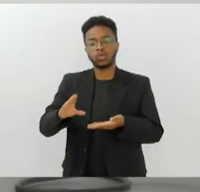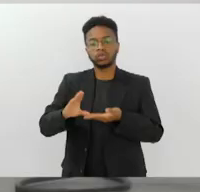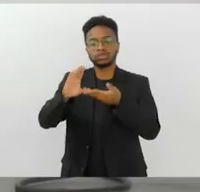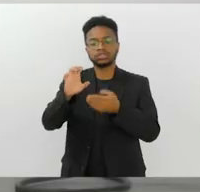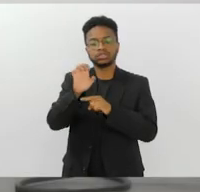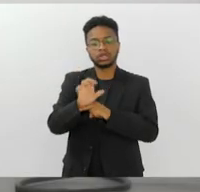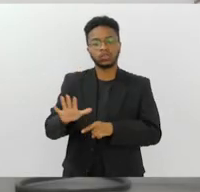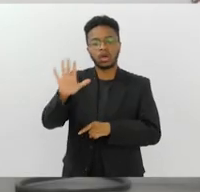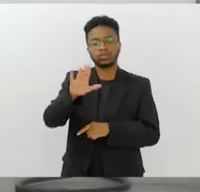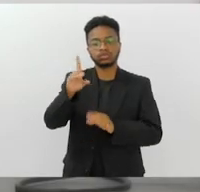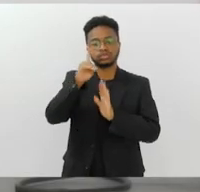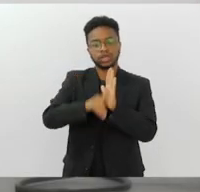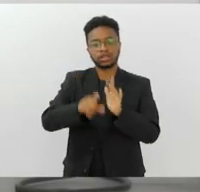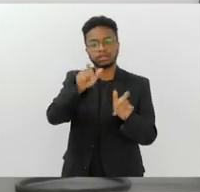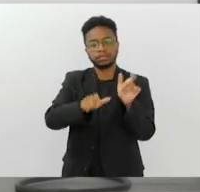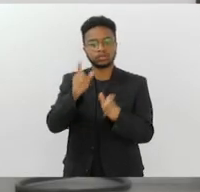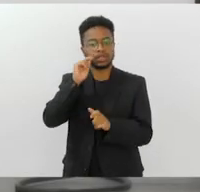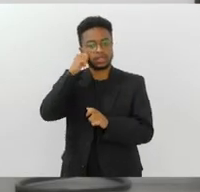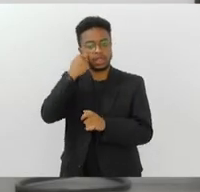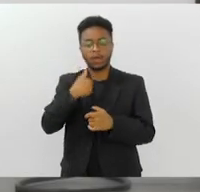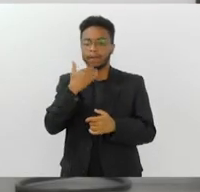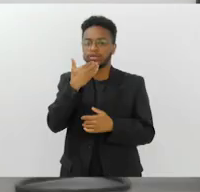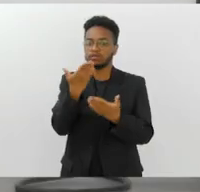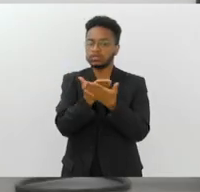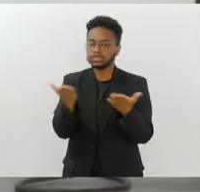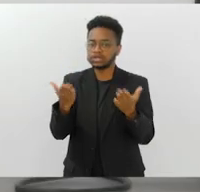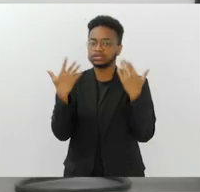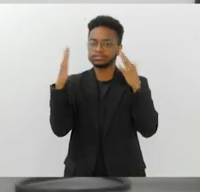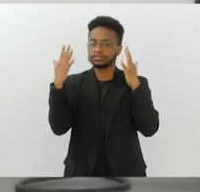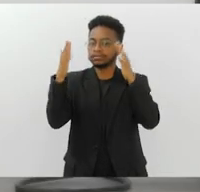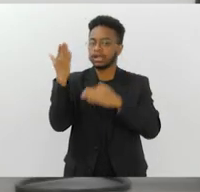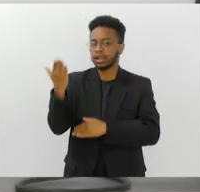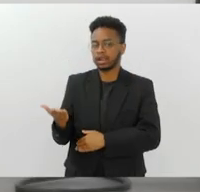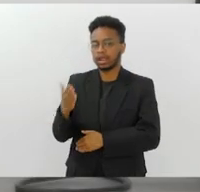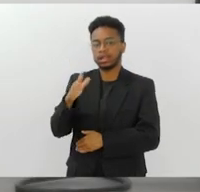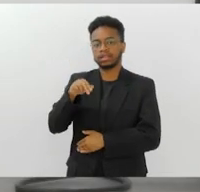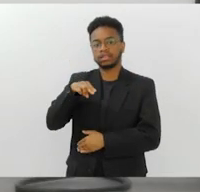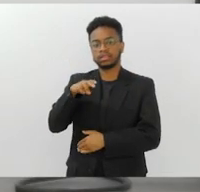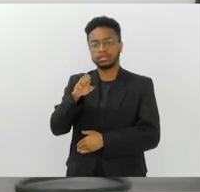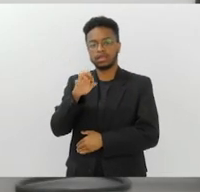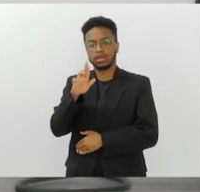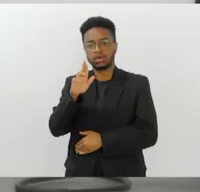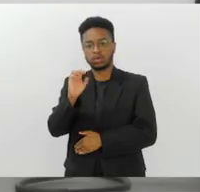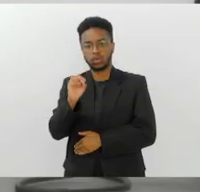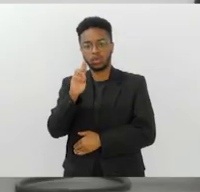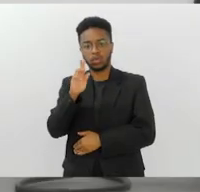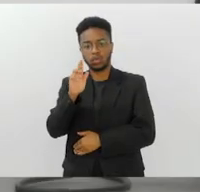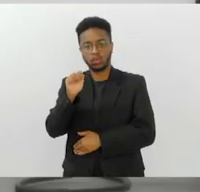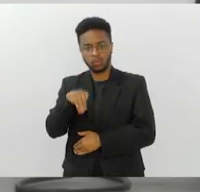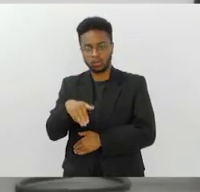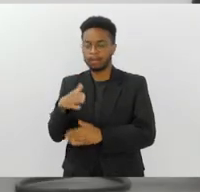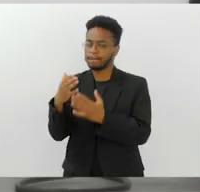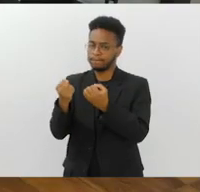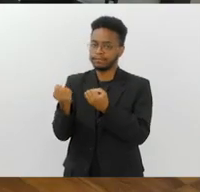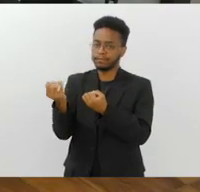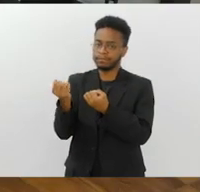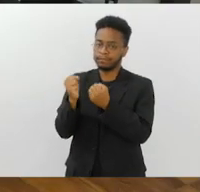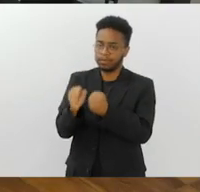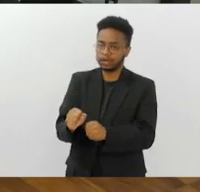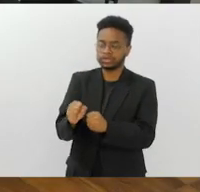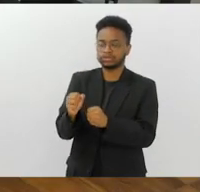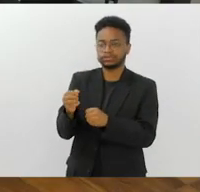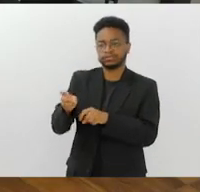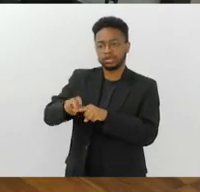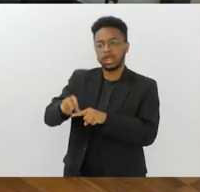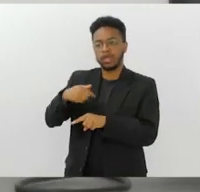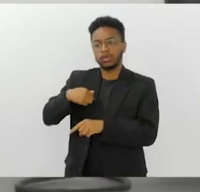direitos do negro peço uma salva de palmas ao nosso companheiro negro ogum o negro ogum eu tava falando